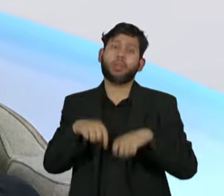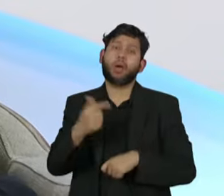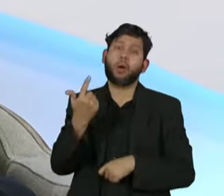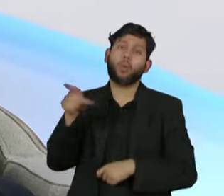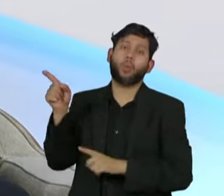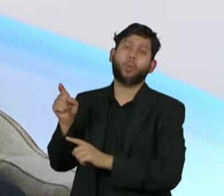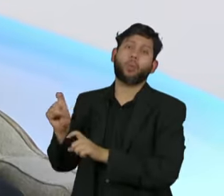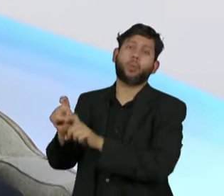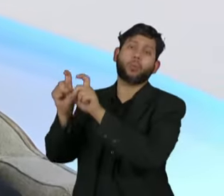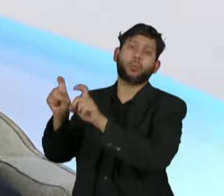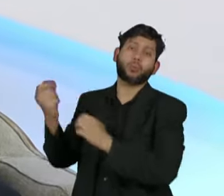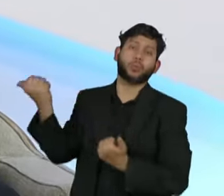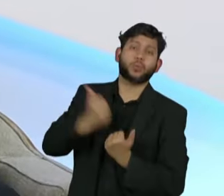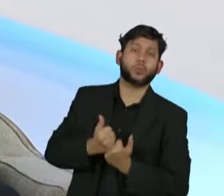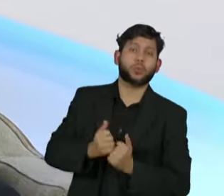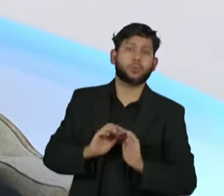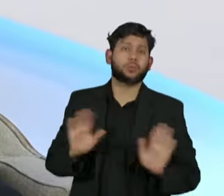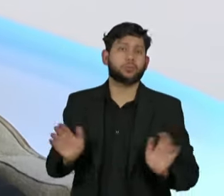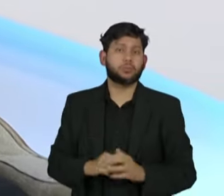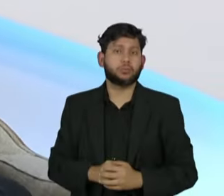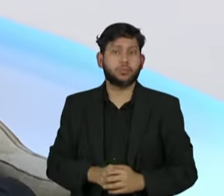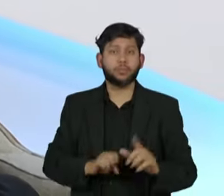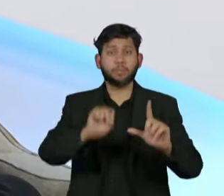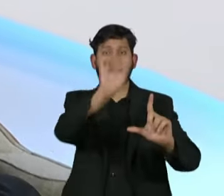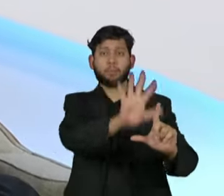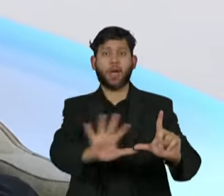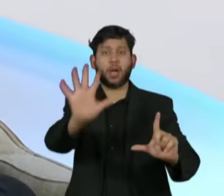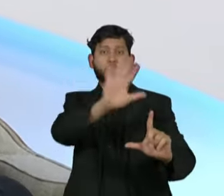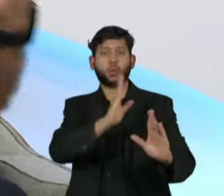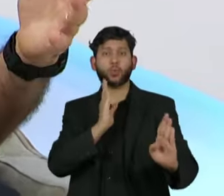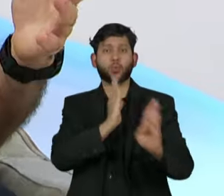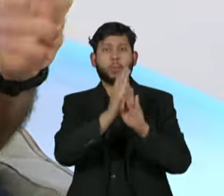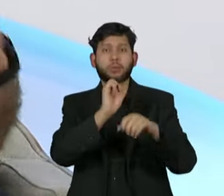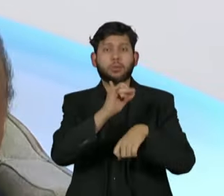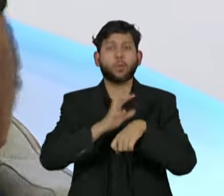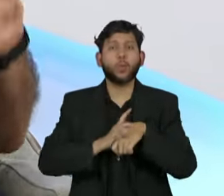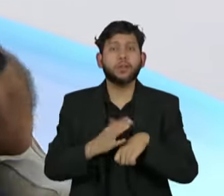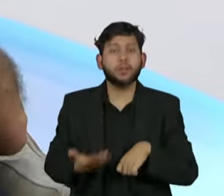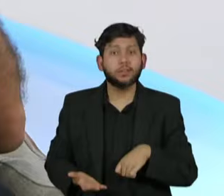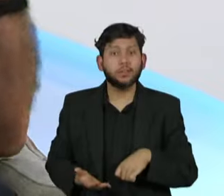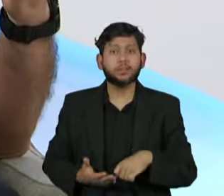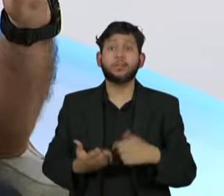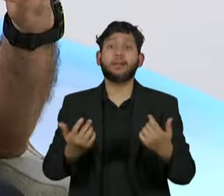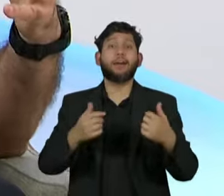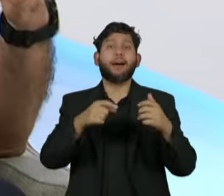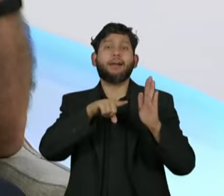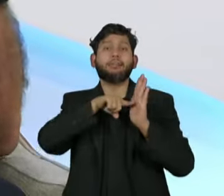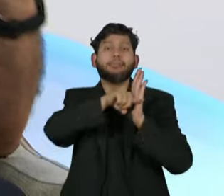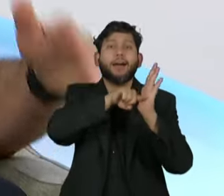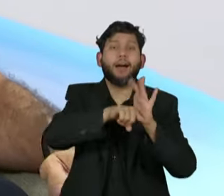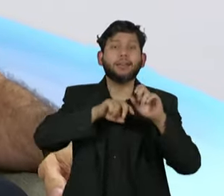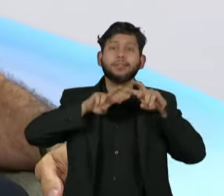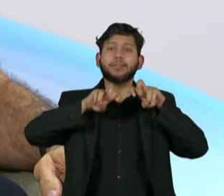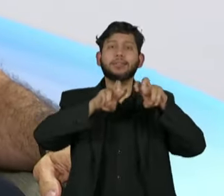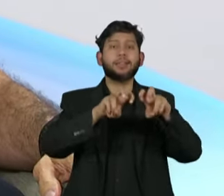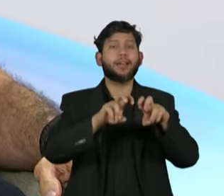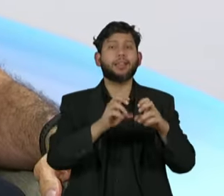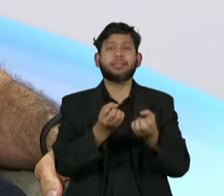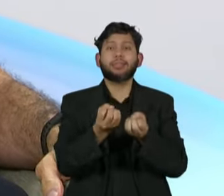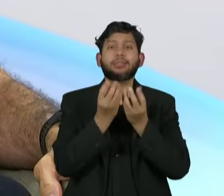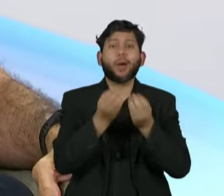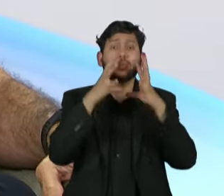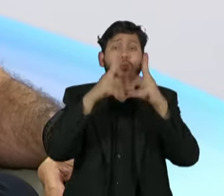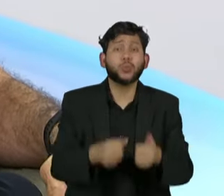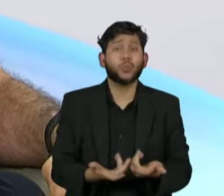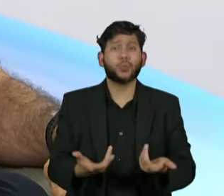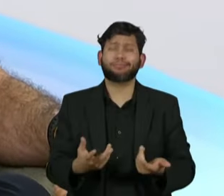executado por máquinas diagnósticos de imagens diagnóstico e absolutamente análise de todo tipo de dados isso aí é